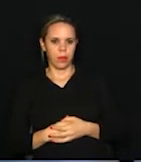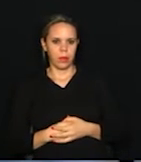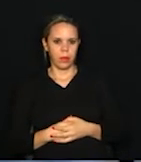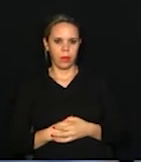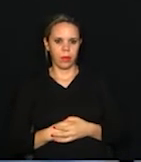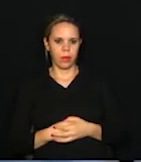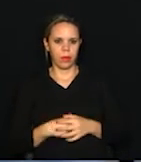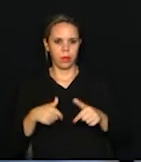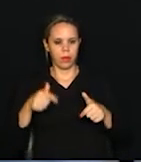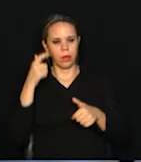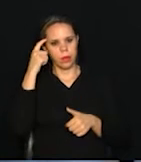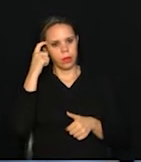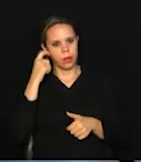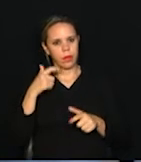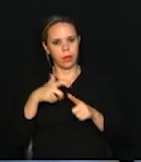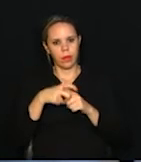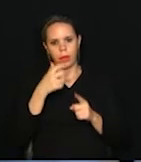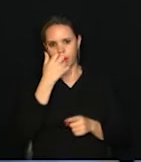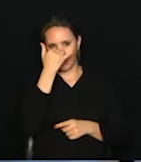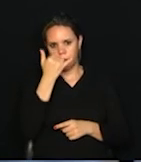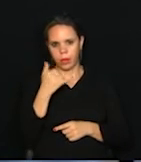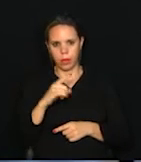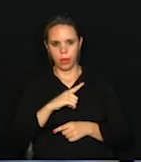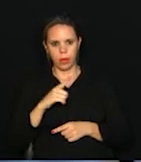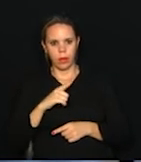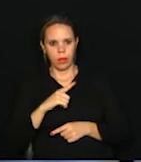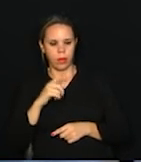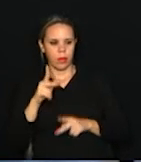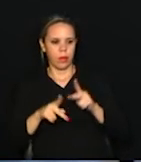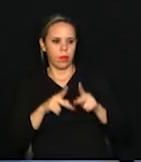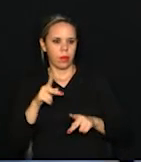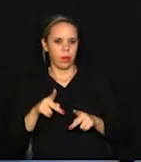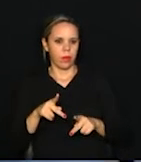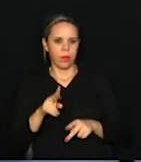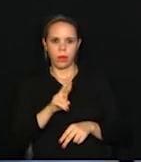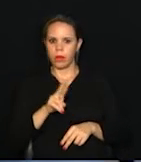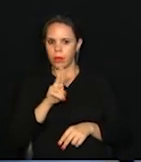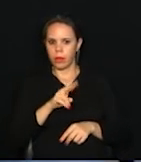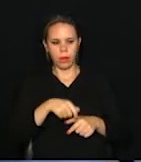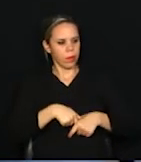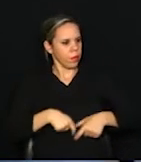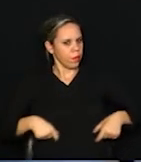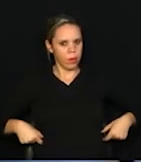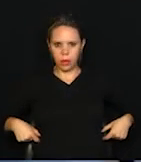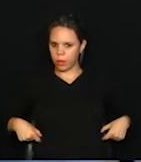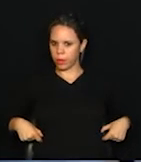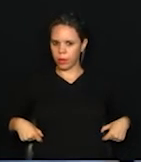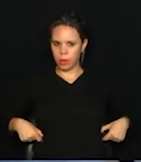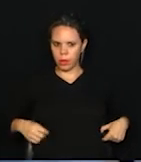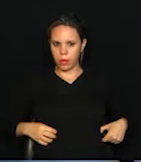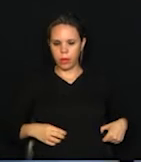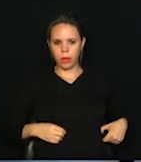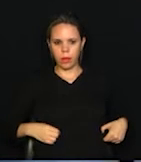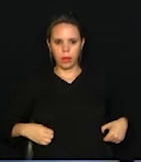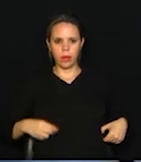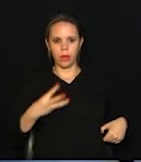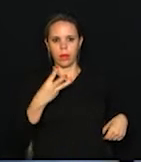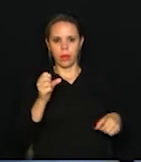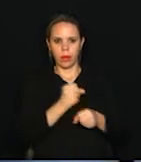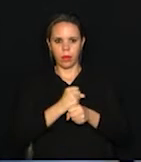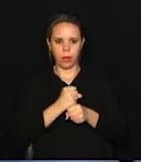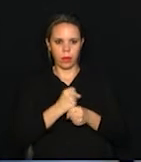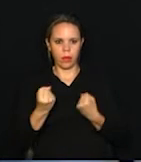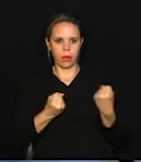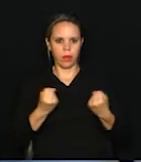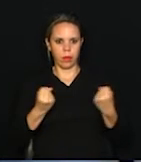as acidentalidades fatais, nós tivemos pessoas que não usam o cinto, mais de 30 anos que os carros